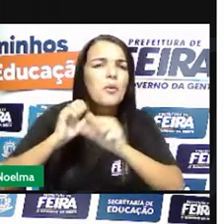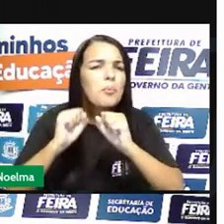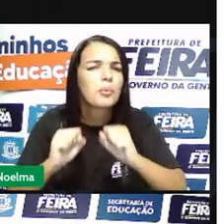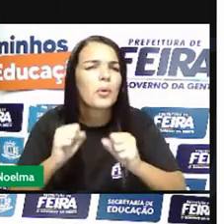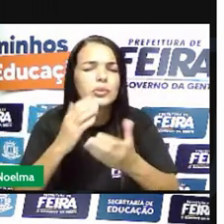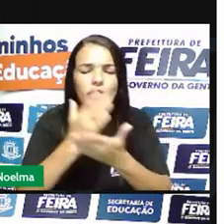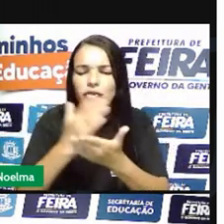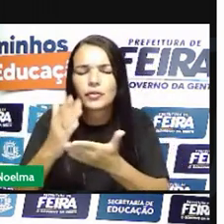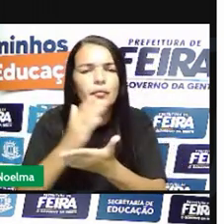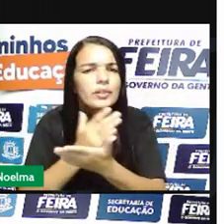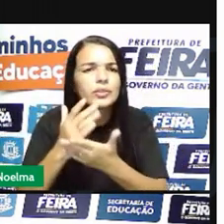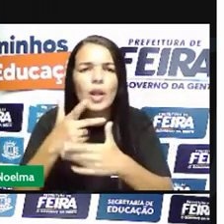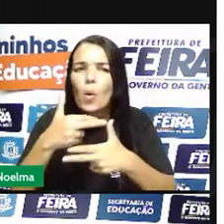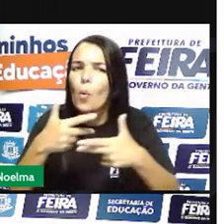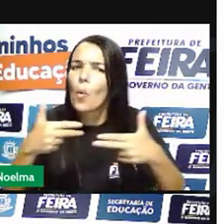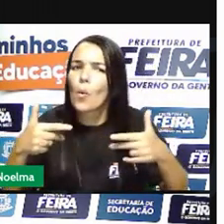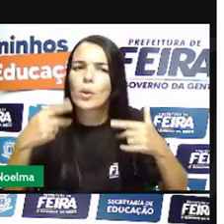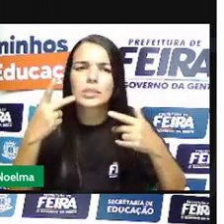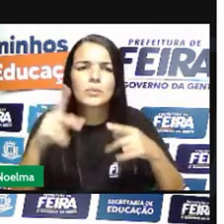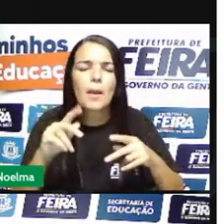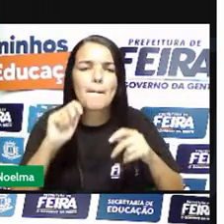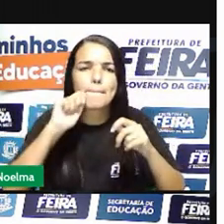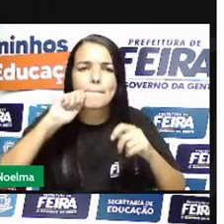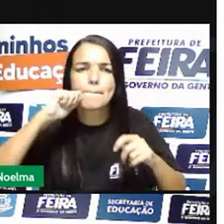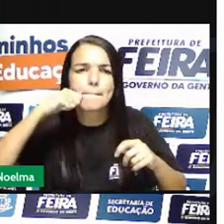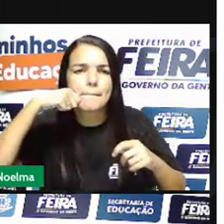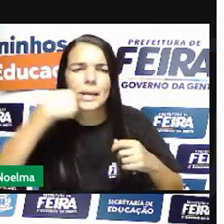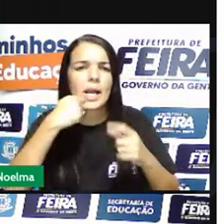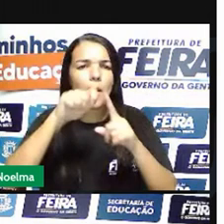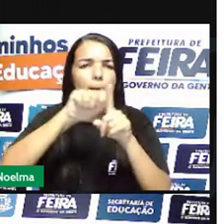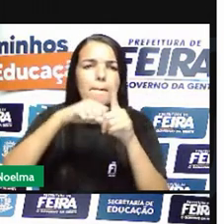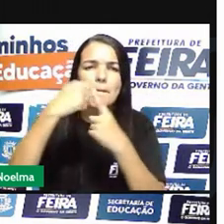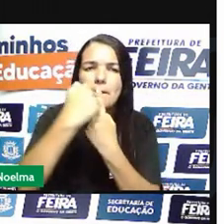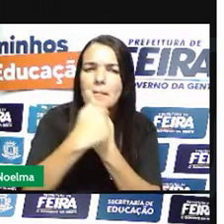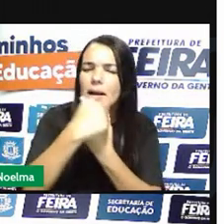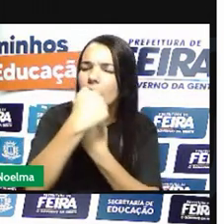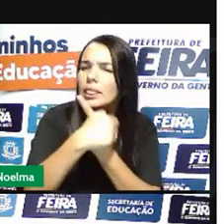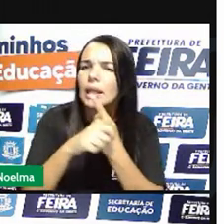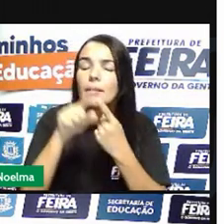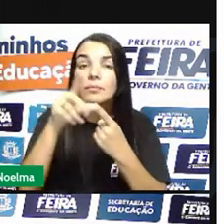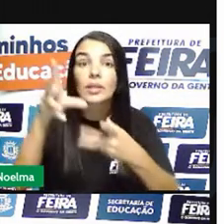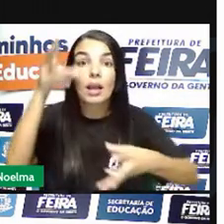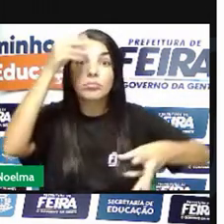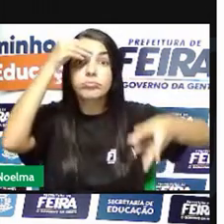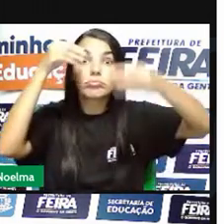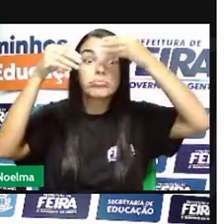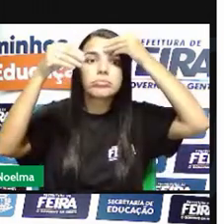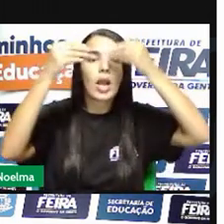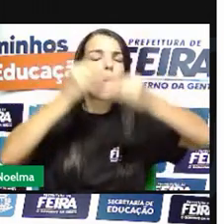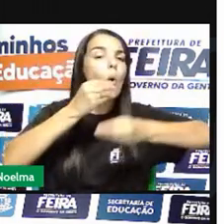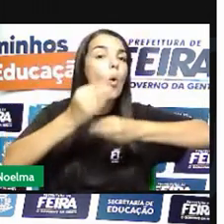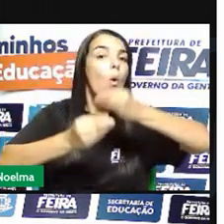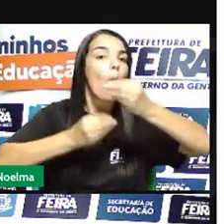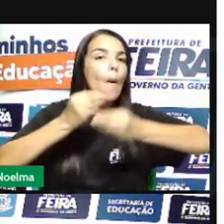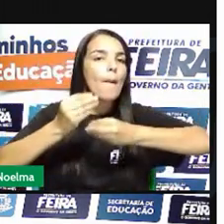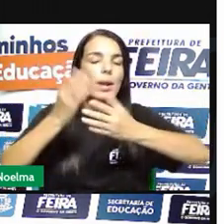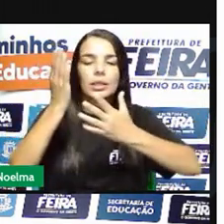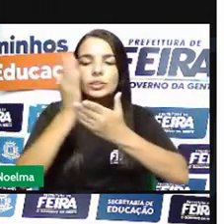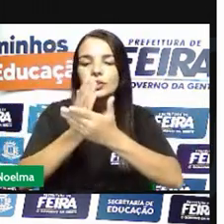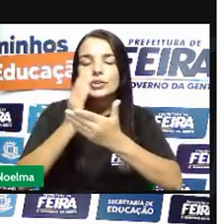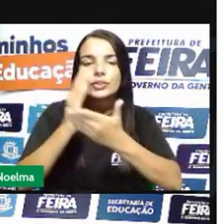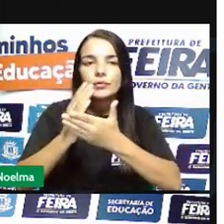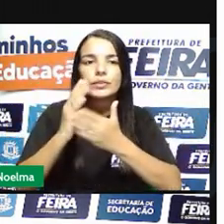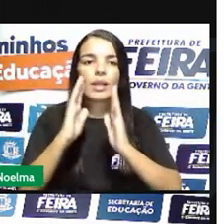divisões aí de coisas podem ser divisão de pão lhe dão uma banana é que vocês compreendam o que é que é